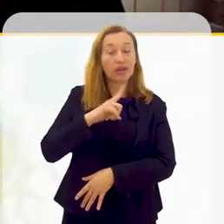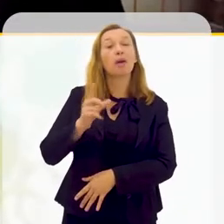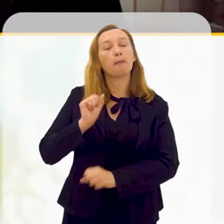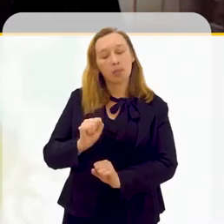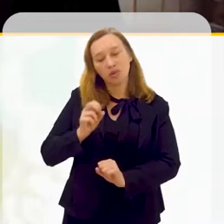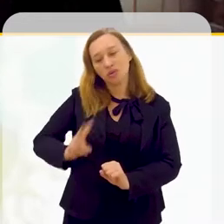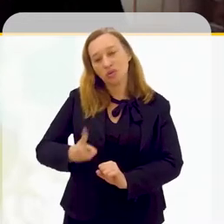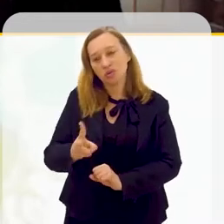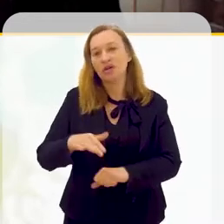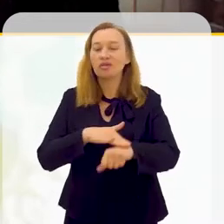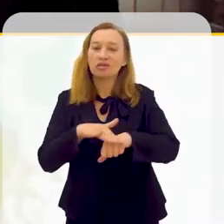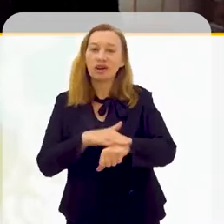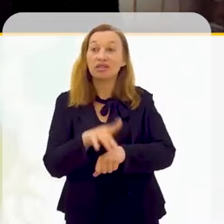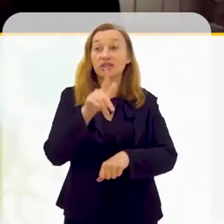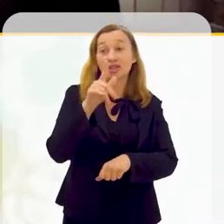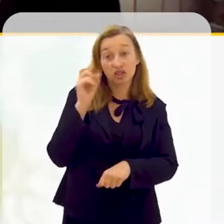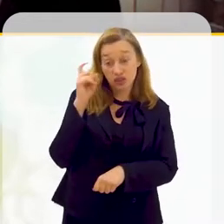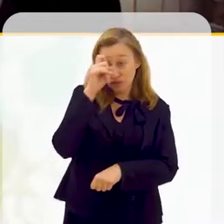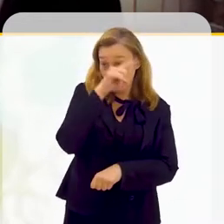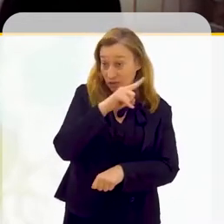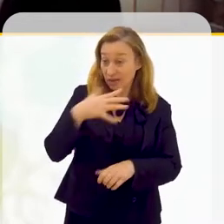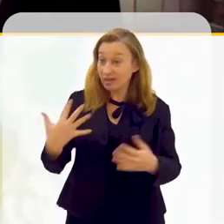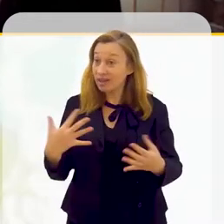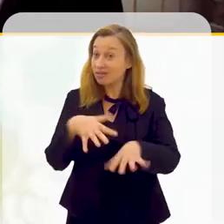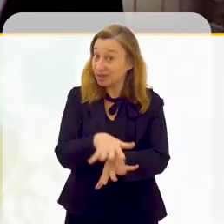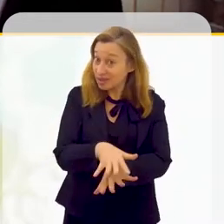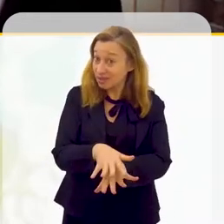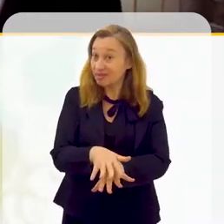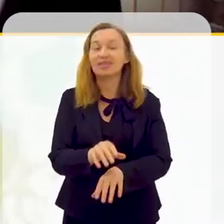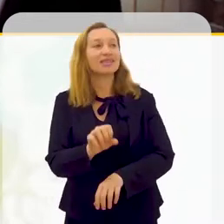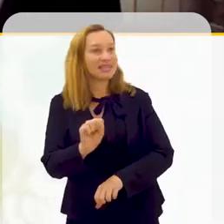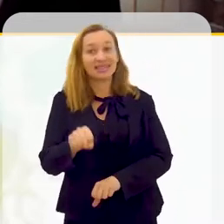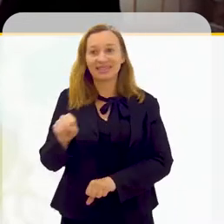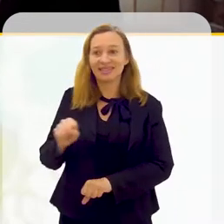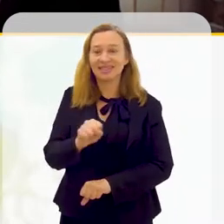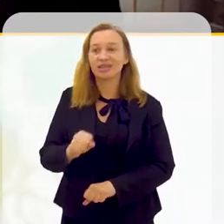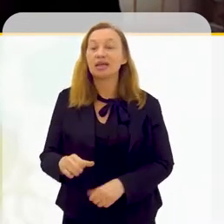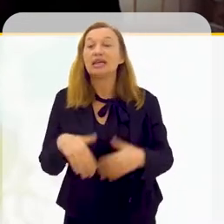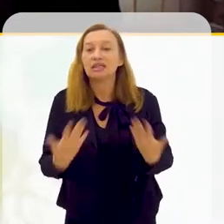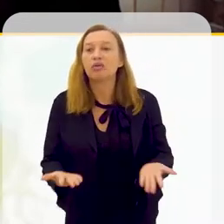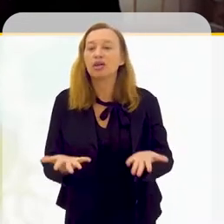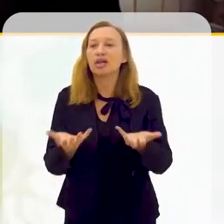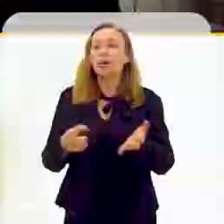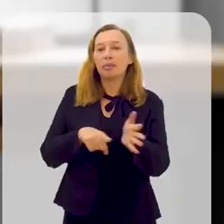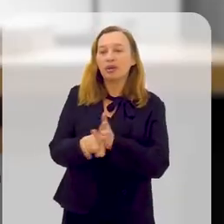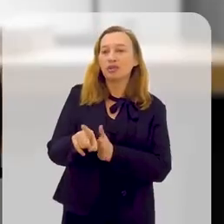pode continuar a conversar sobre as dificuldades da inclusão